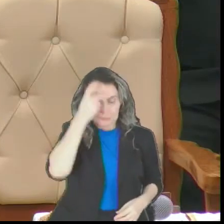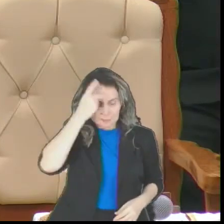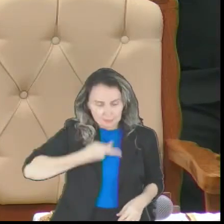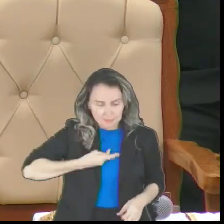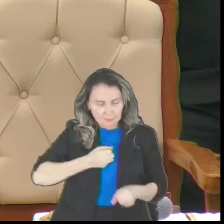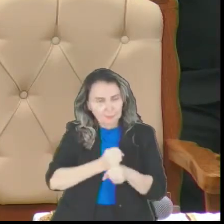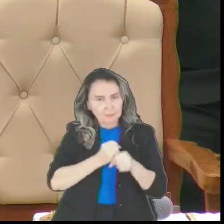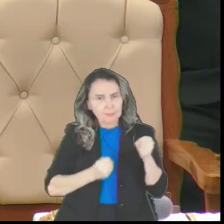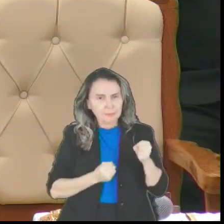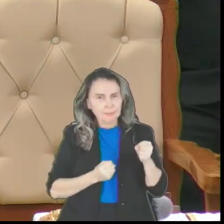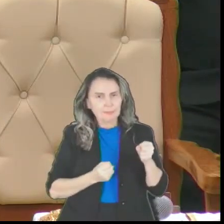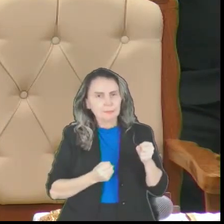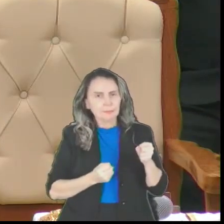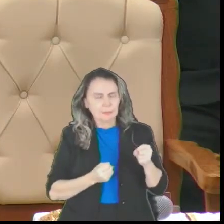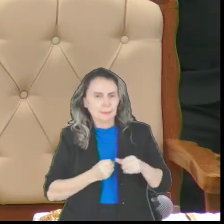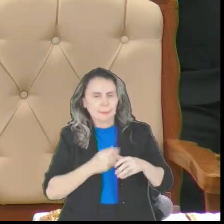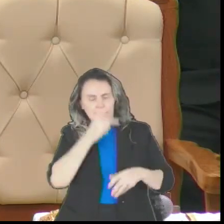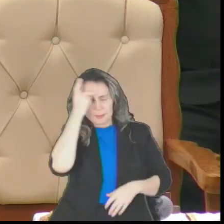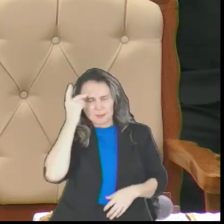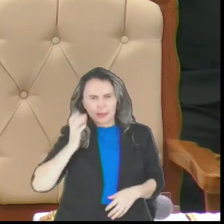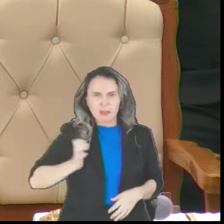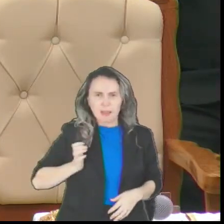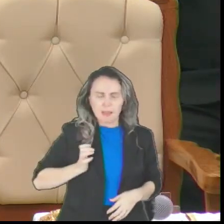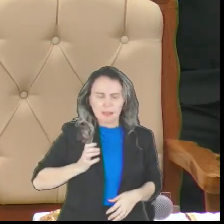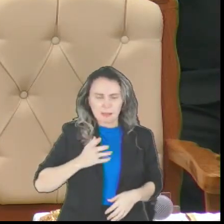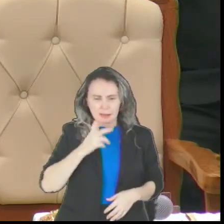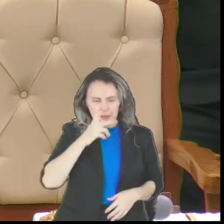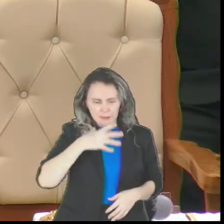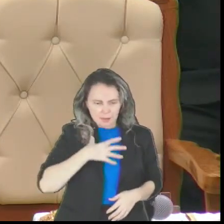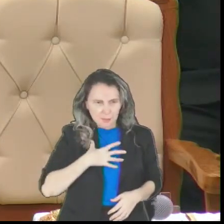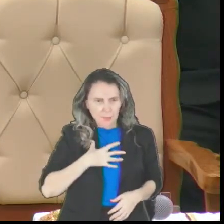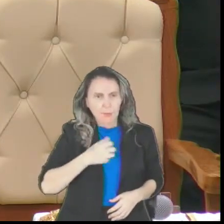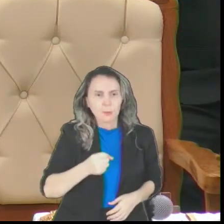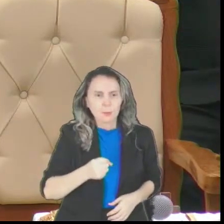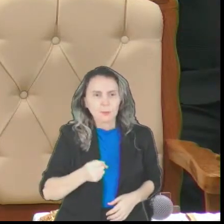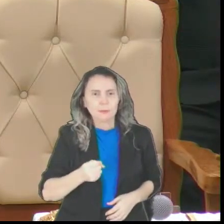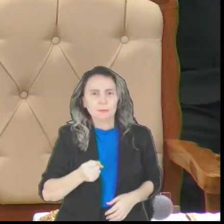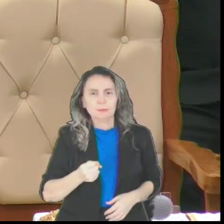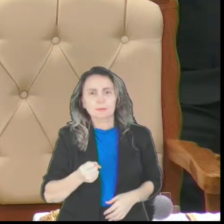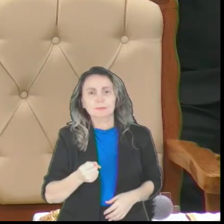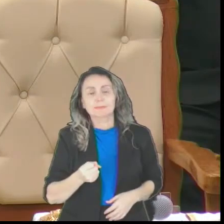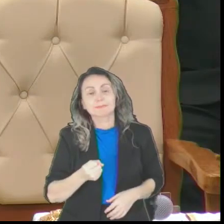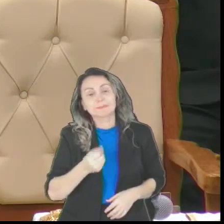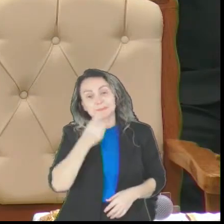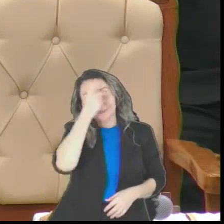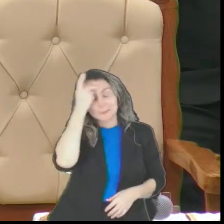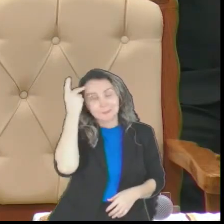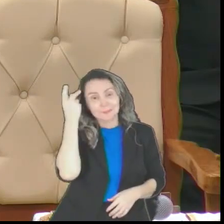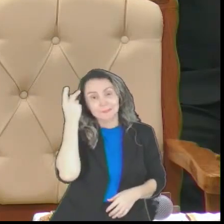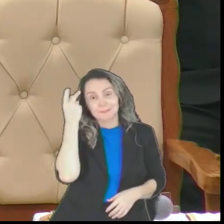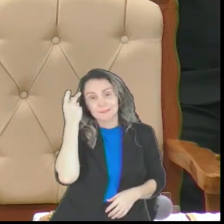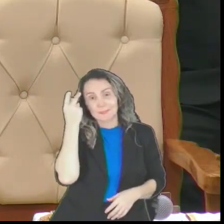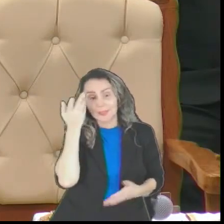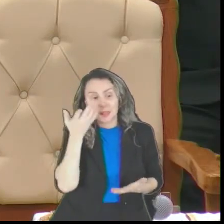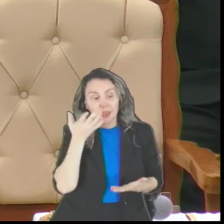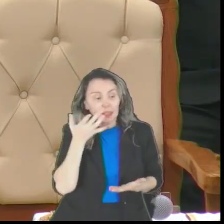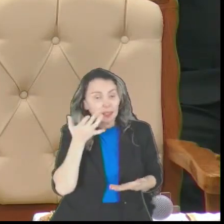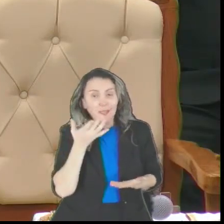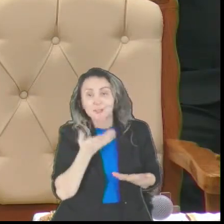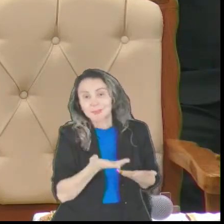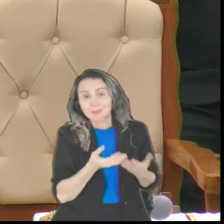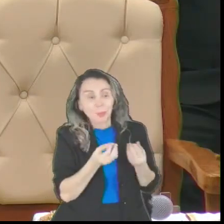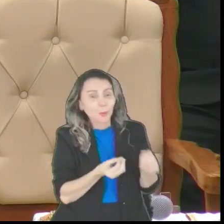dinheiro cometem essas coisas. E às vezes um crente que mora debaixo de uma choupana,